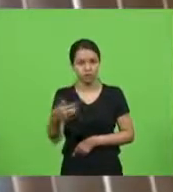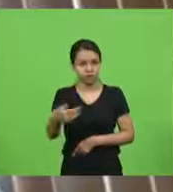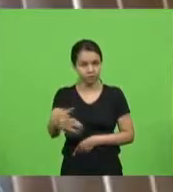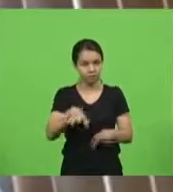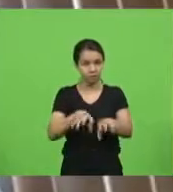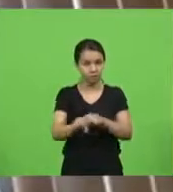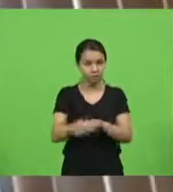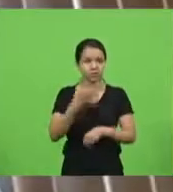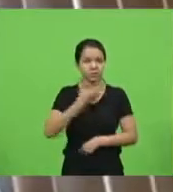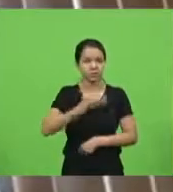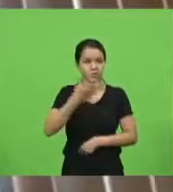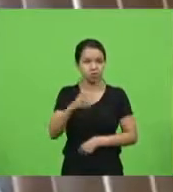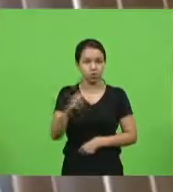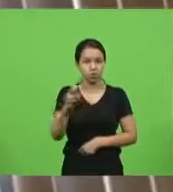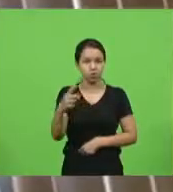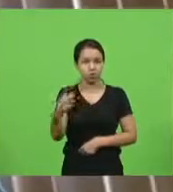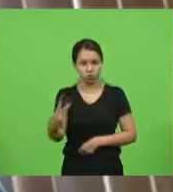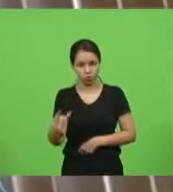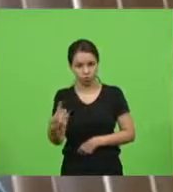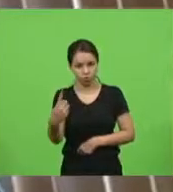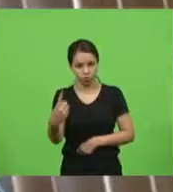2021. Totalizando na Polícia Militar,